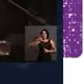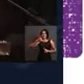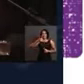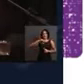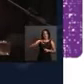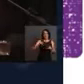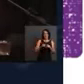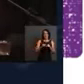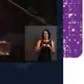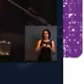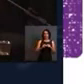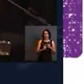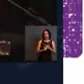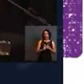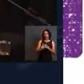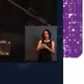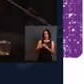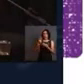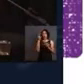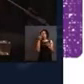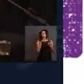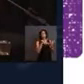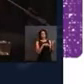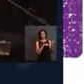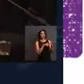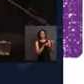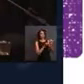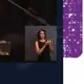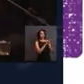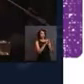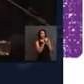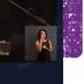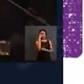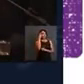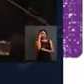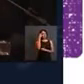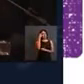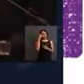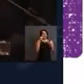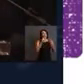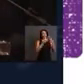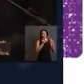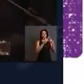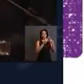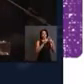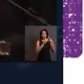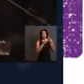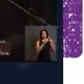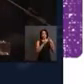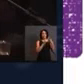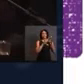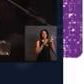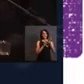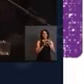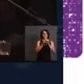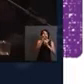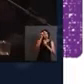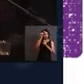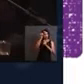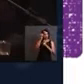acompanhamento, formação. Vamos pensar primeiro no eixo de